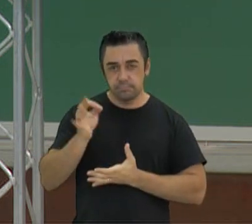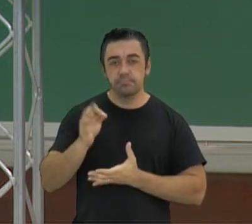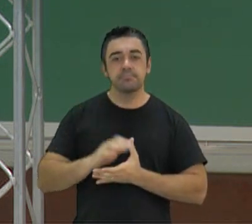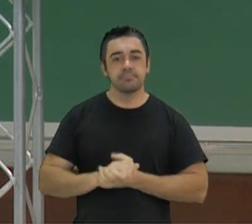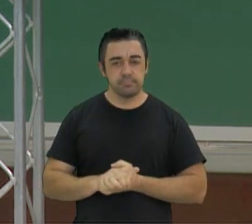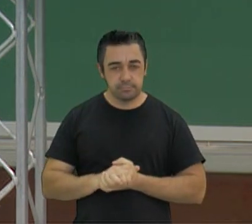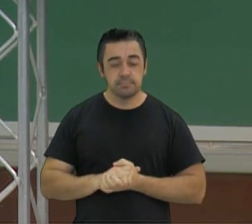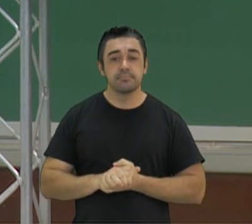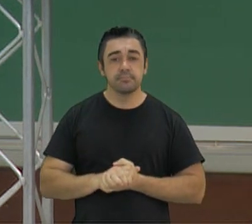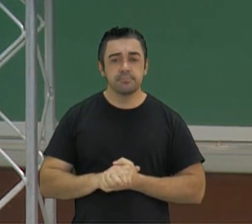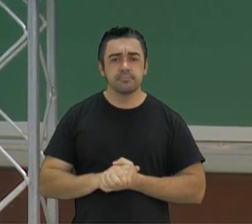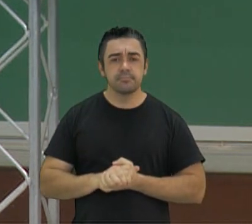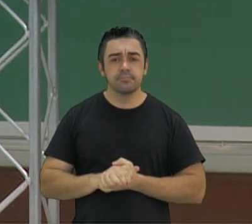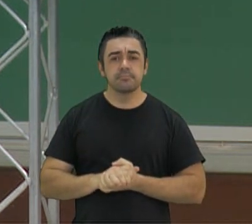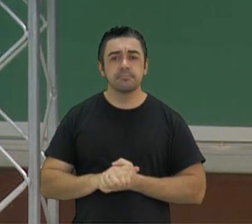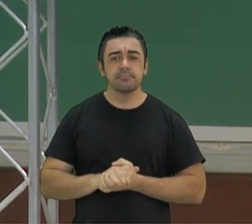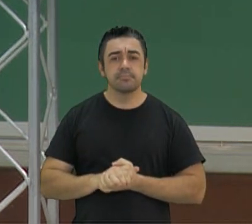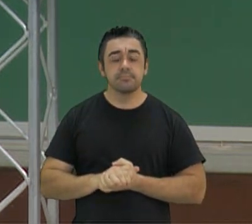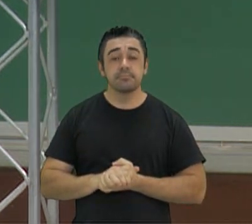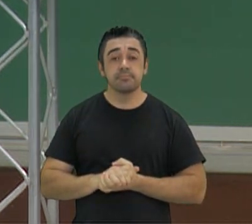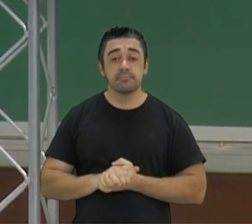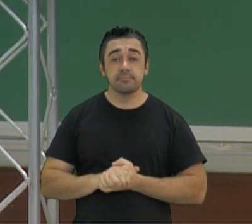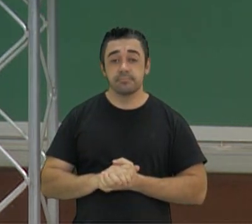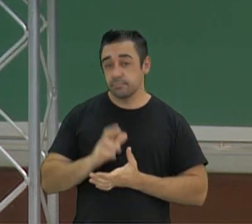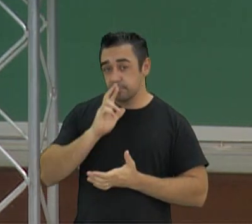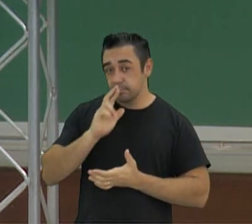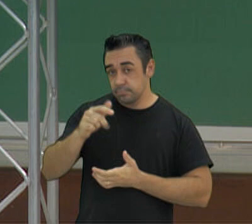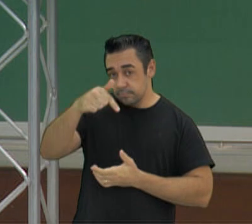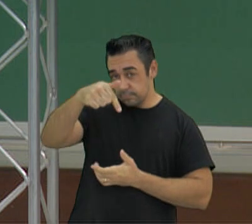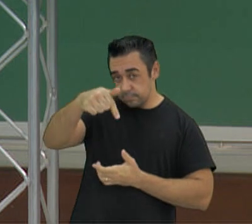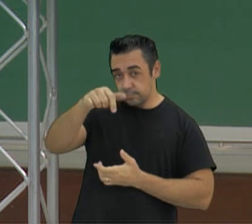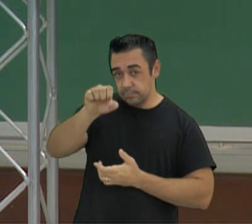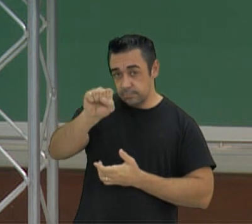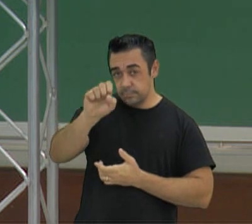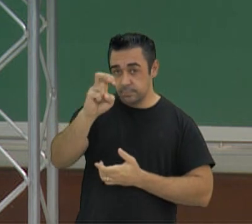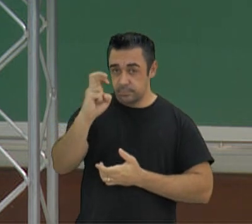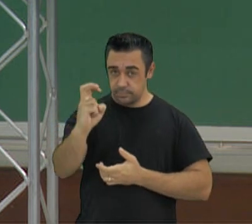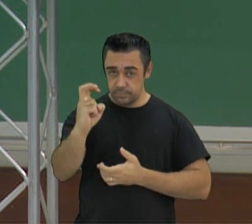Somou? Muito bem, Tiago. Qual foi o resultado que você obteve?